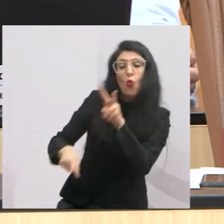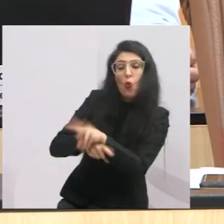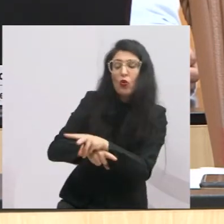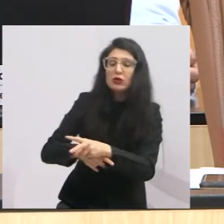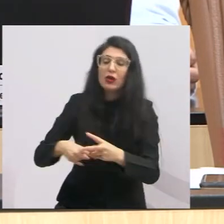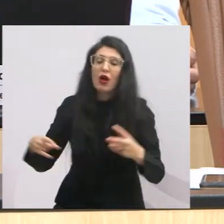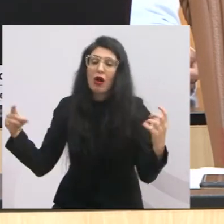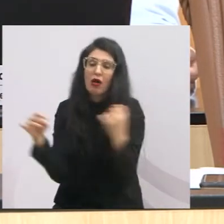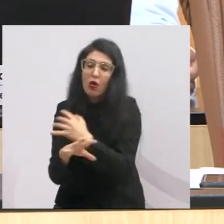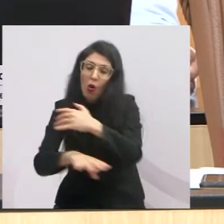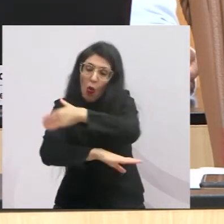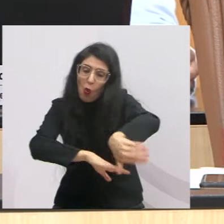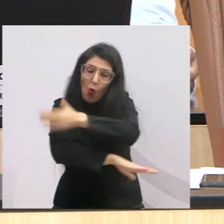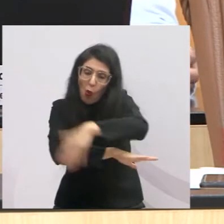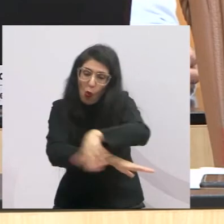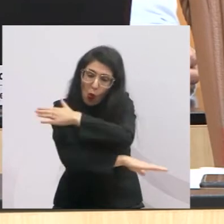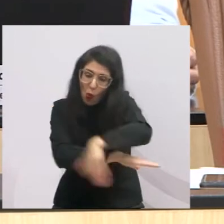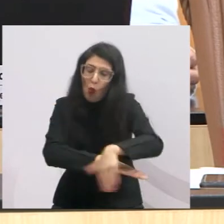Civil, em